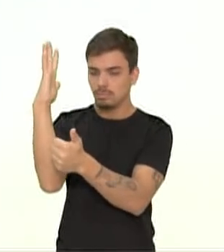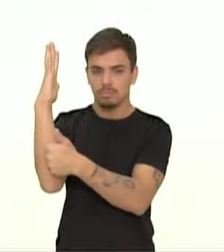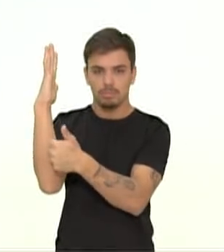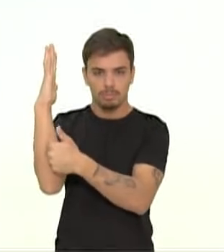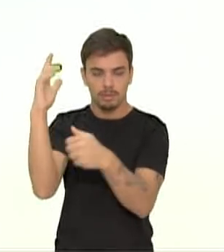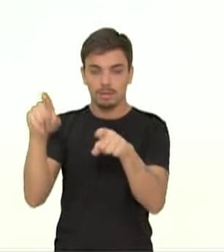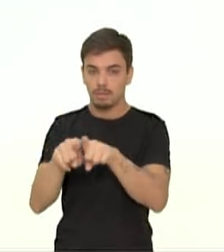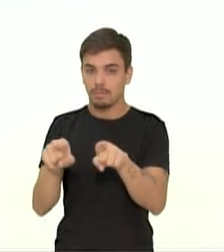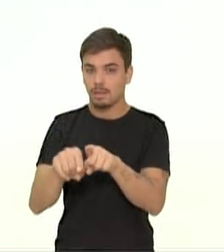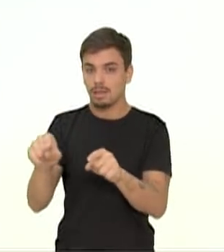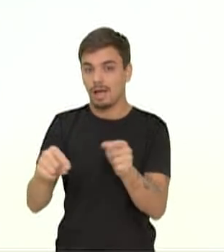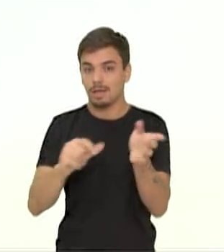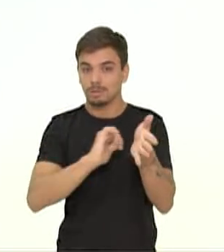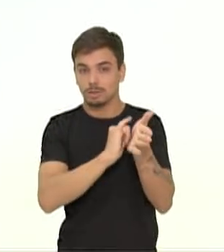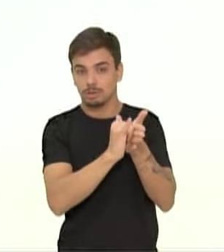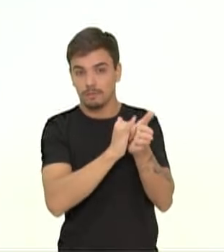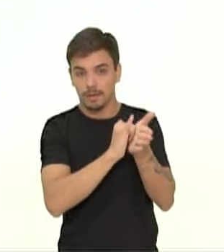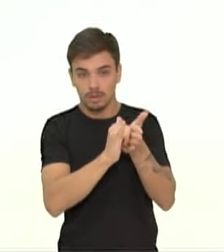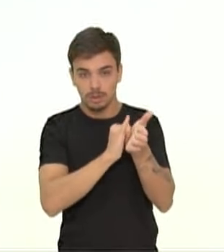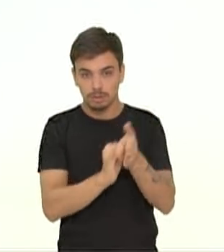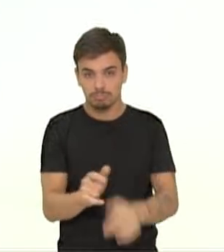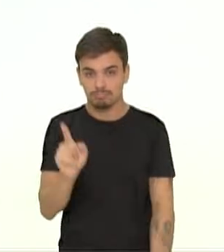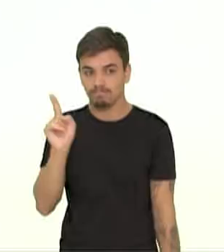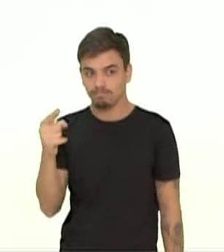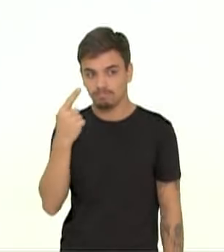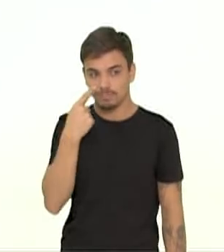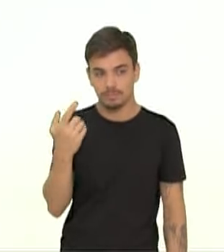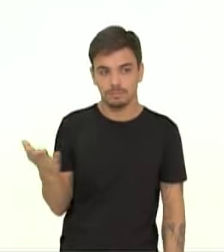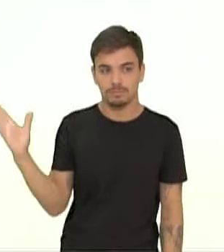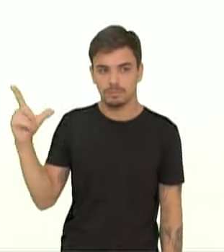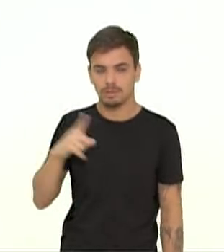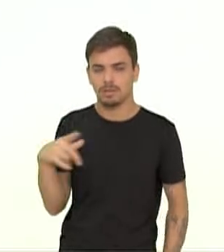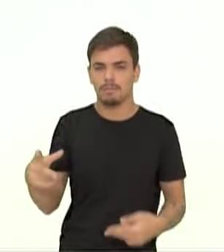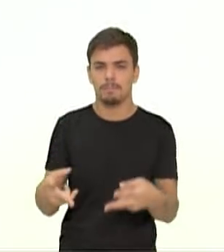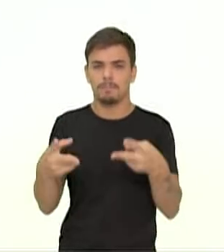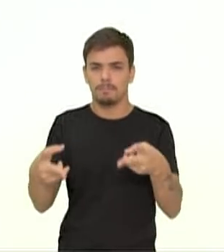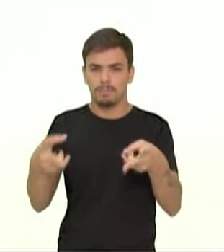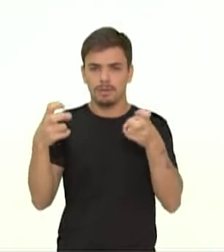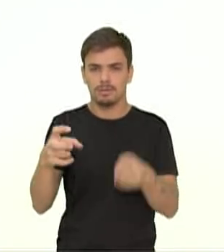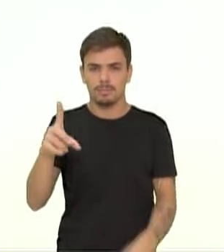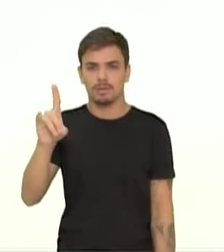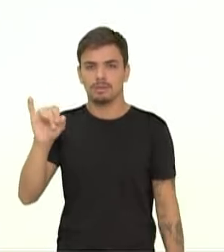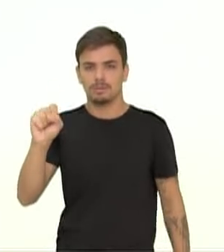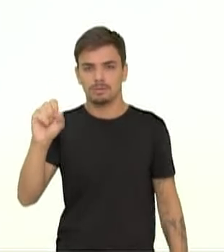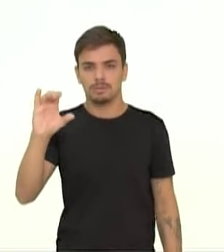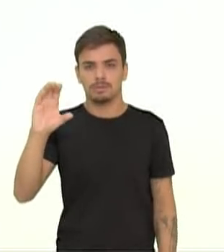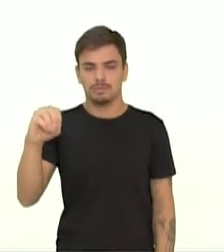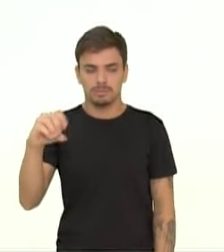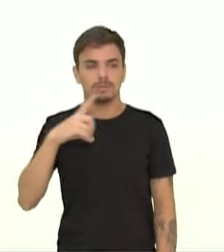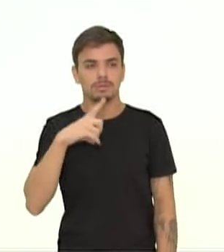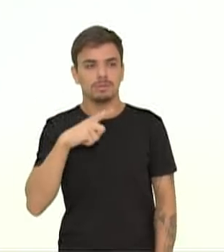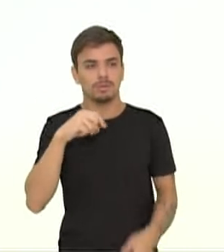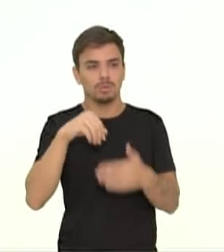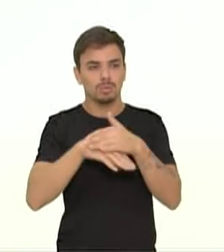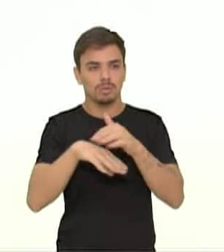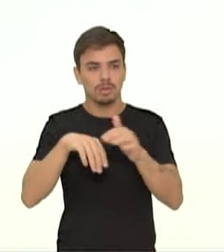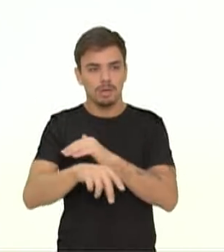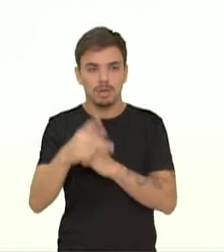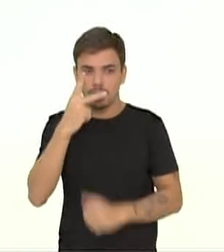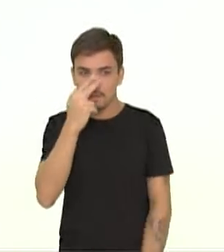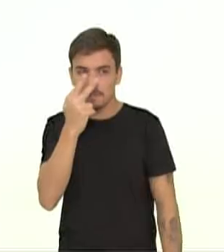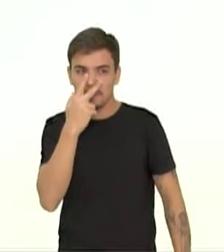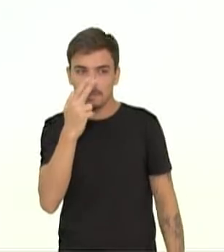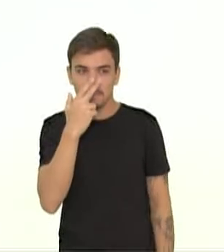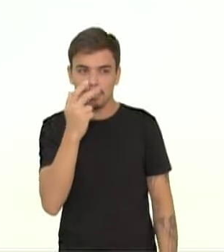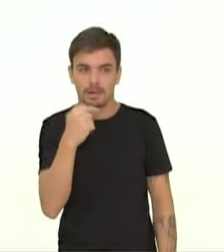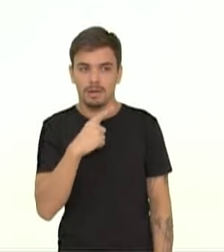York. Ali, ó, você consegue observar que os discos, né, ele acumulou os discos de uma maneira que pudesse formar